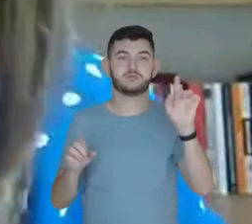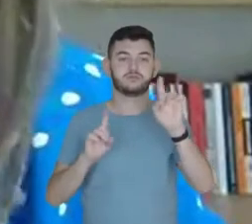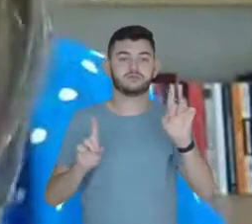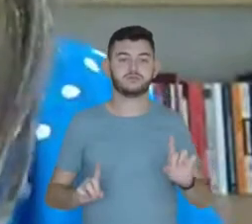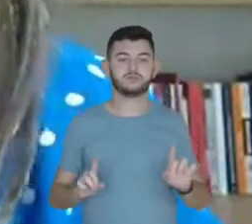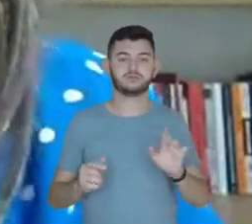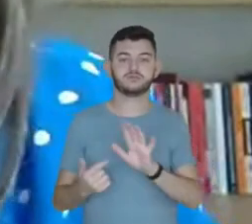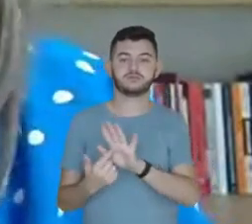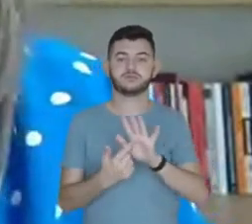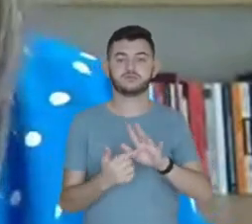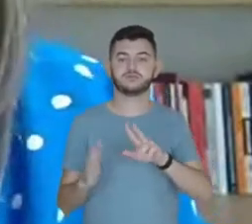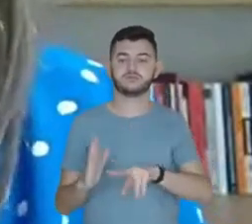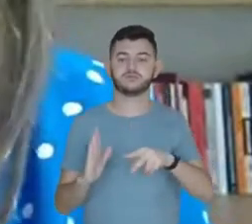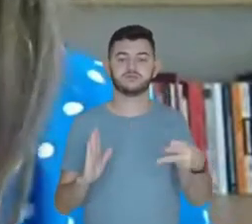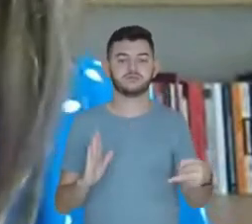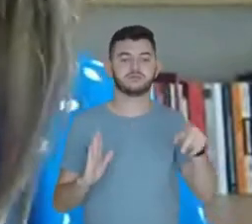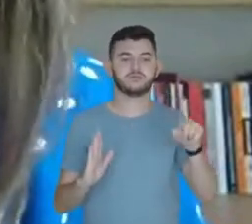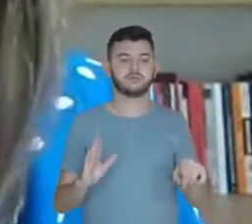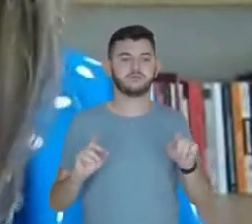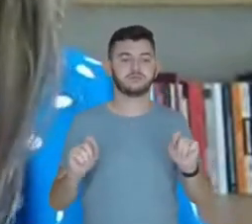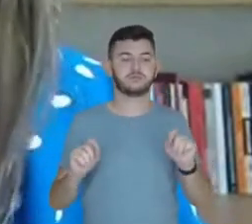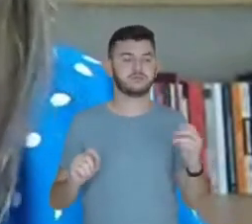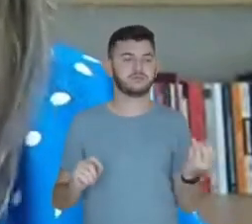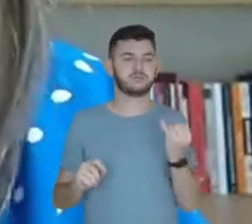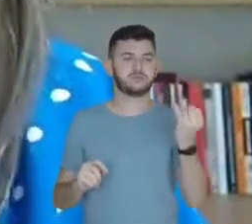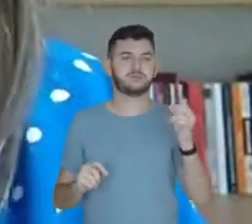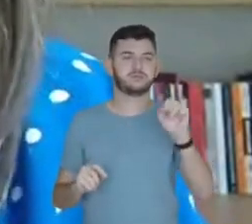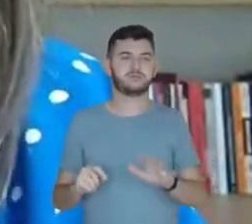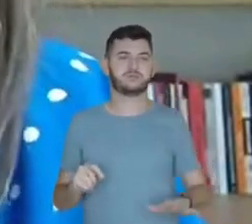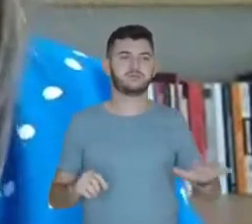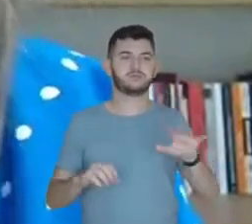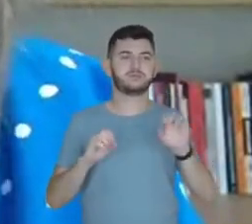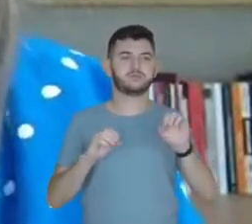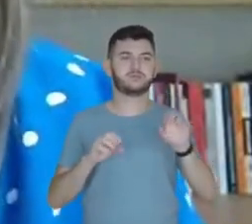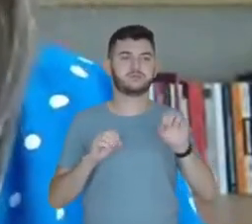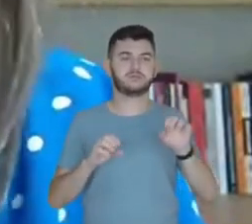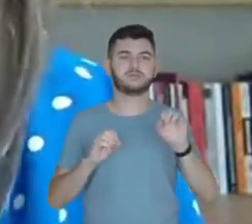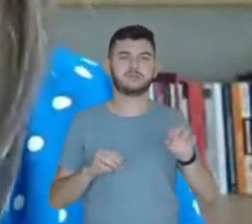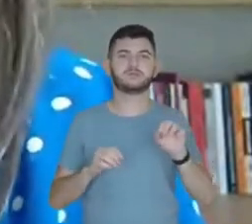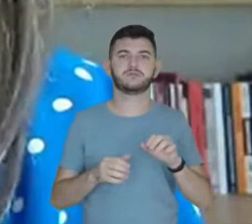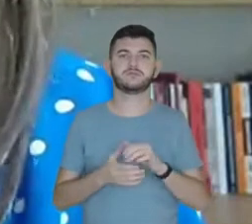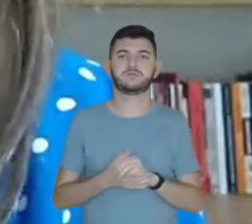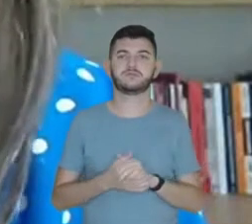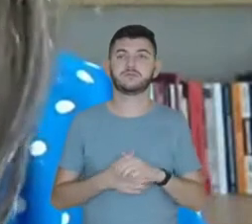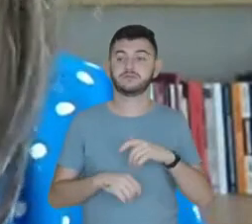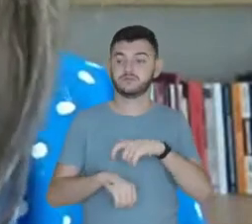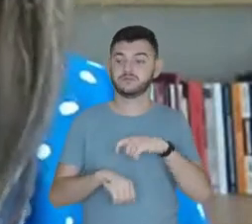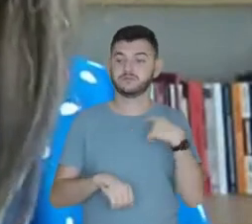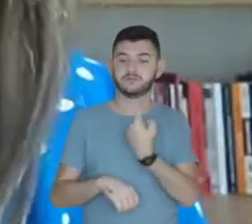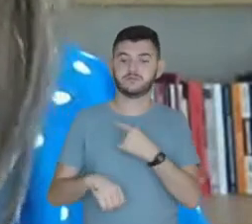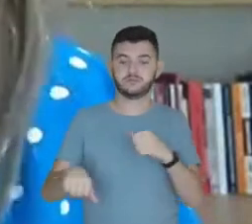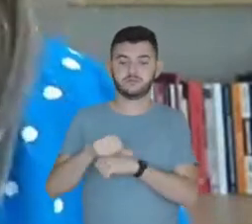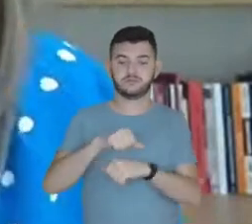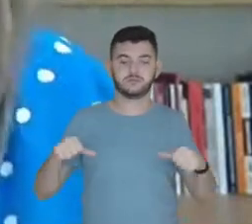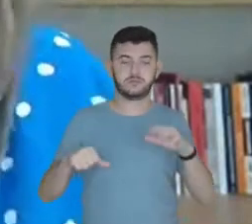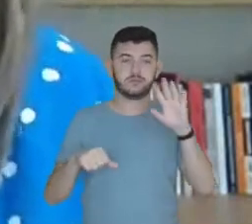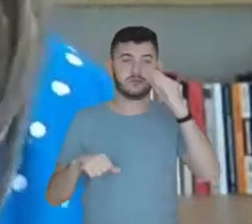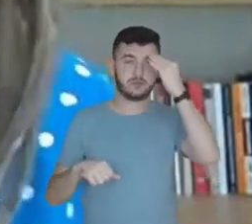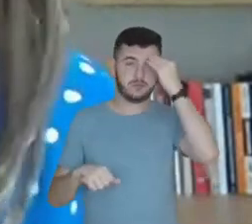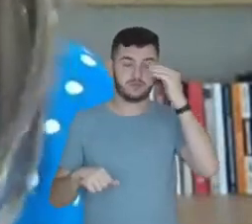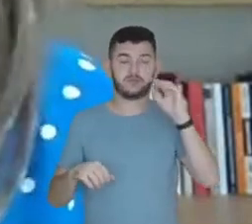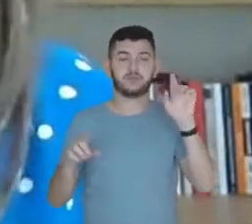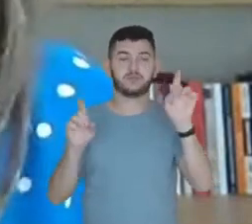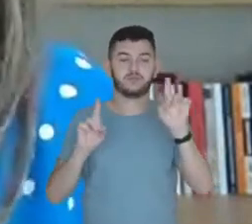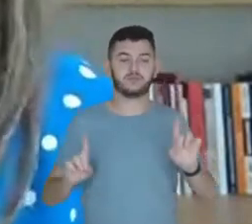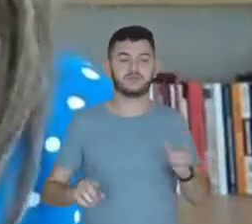uma consequência importante para a educação. Quando nós mudamos a concepção da deficiência e deixamos